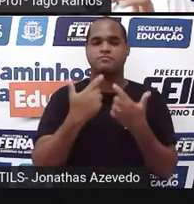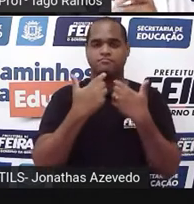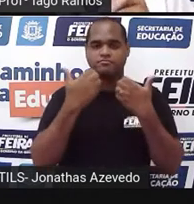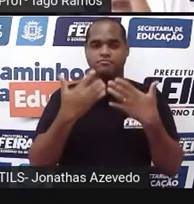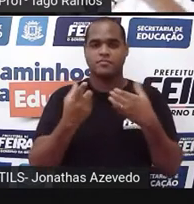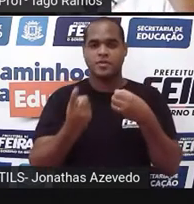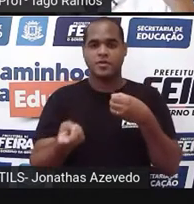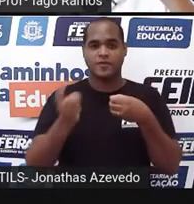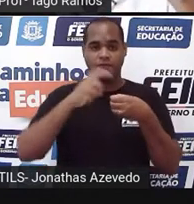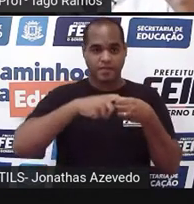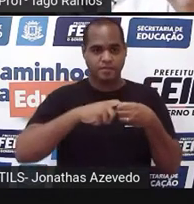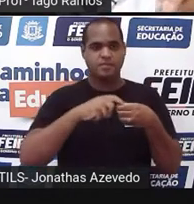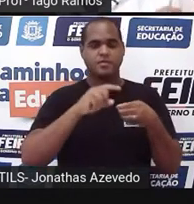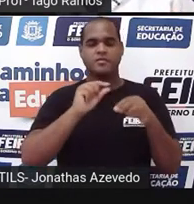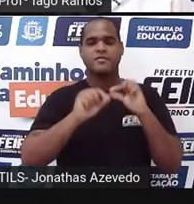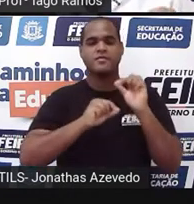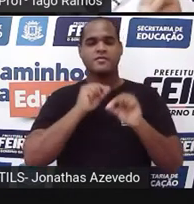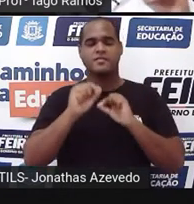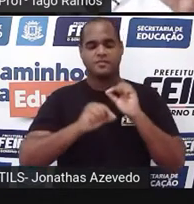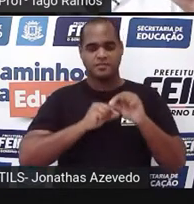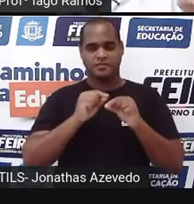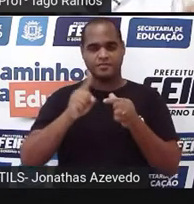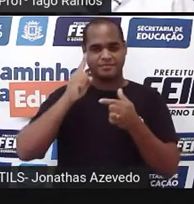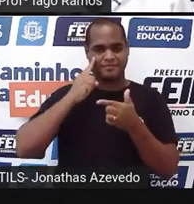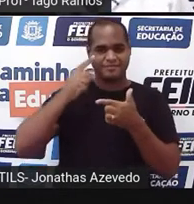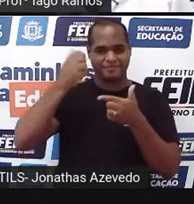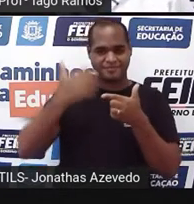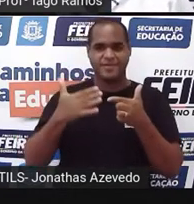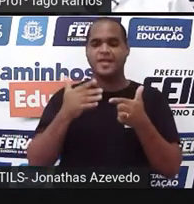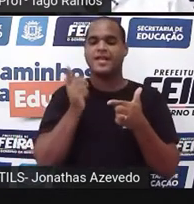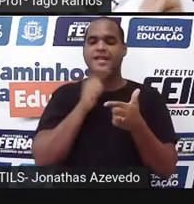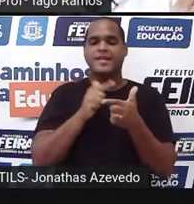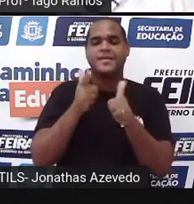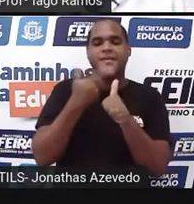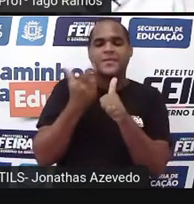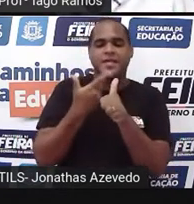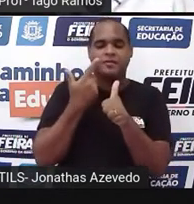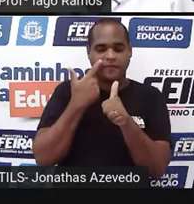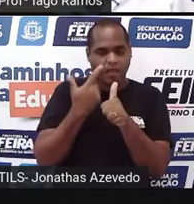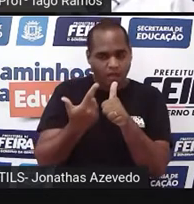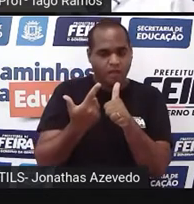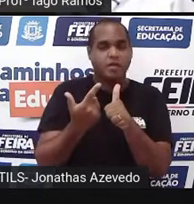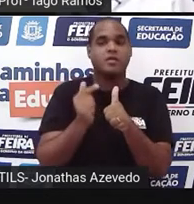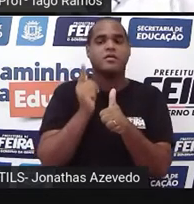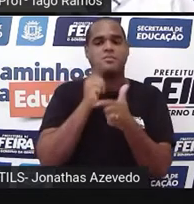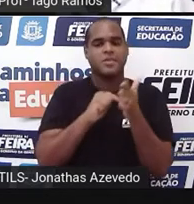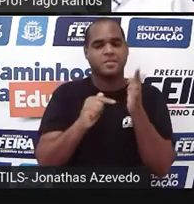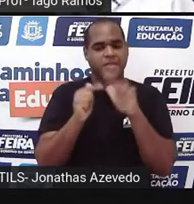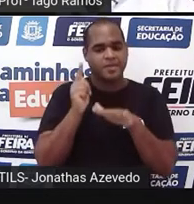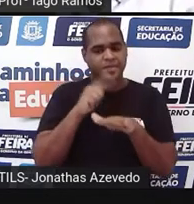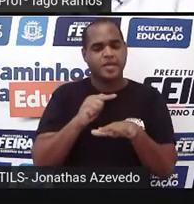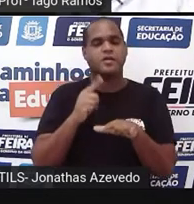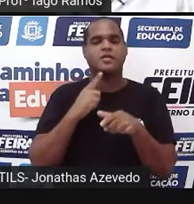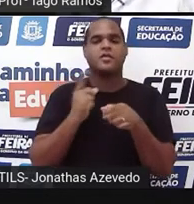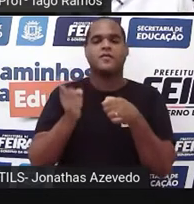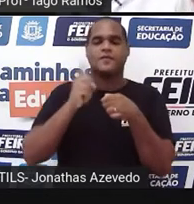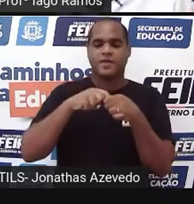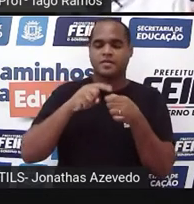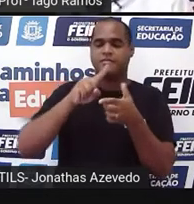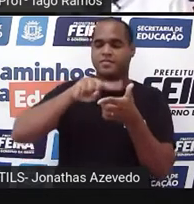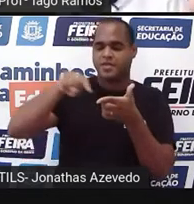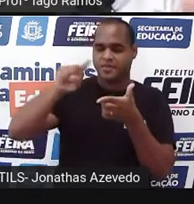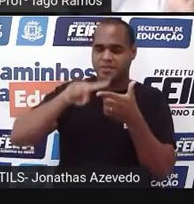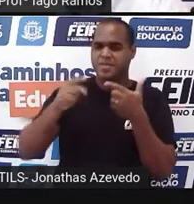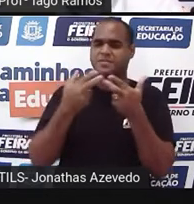vai voltar né Para algo que a gente já começou a vir por aqui a ver por aqui e a gente vai voltar com o mesmo